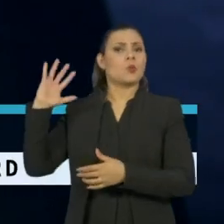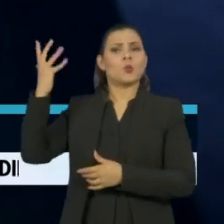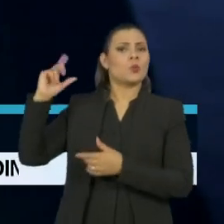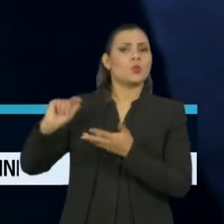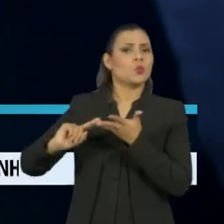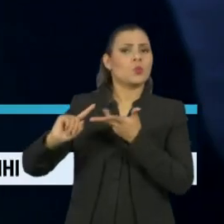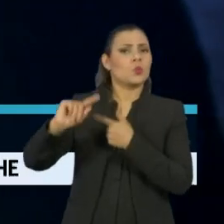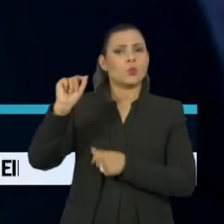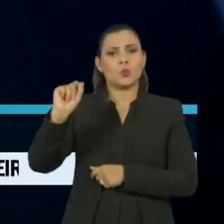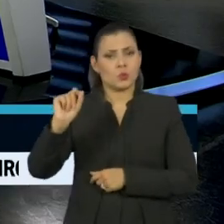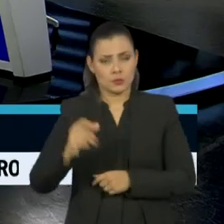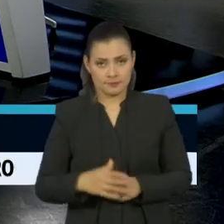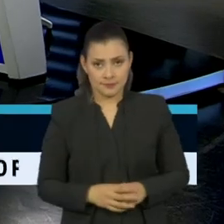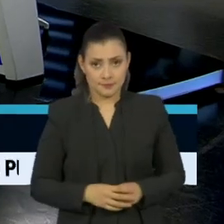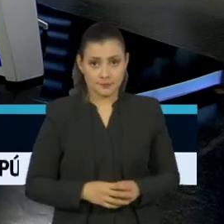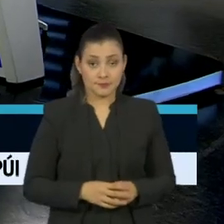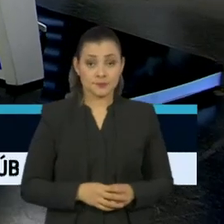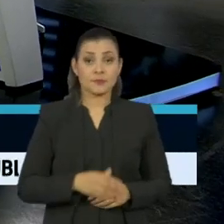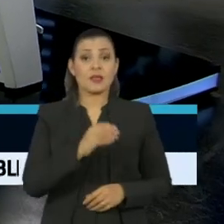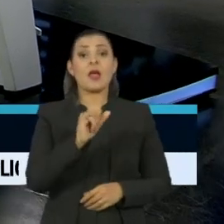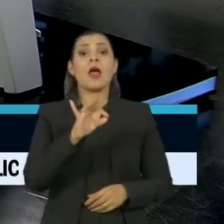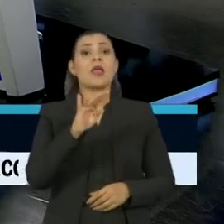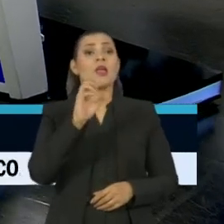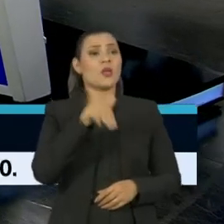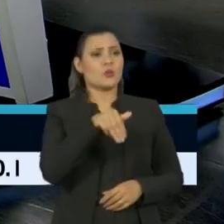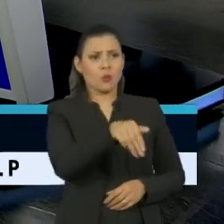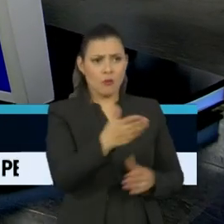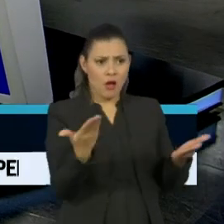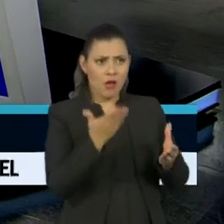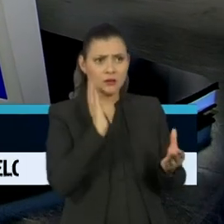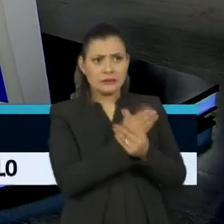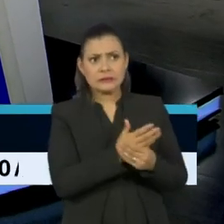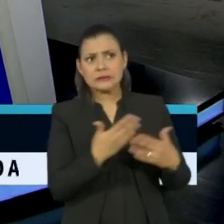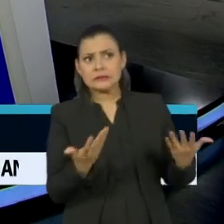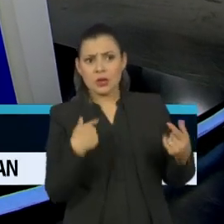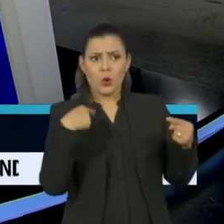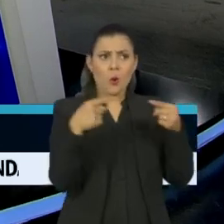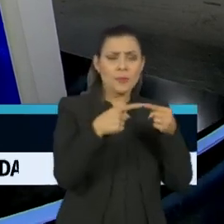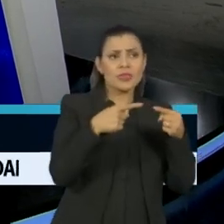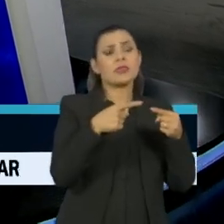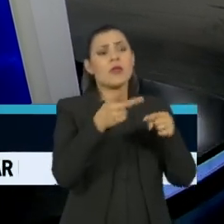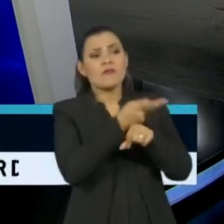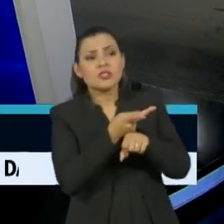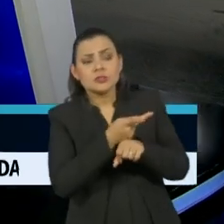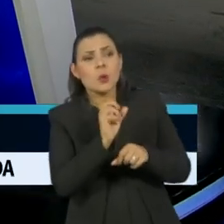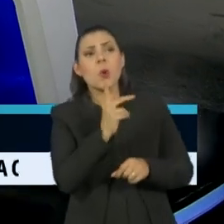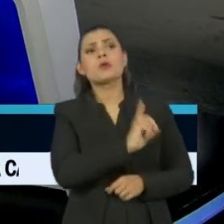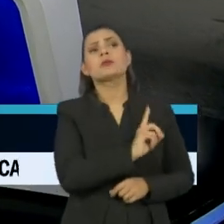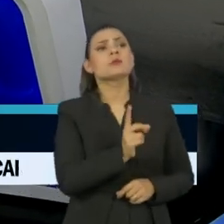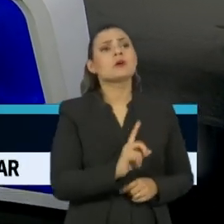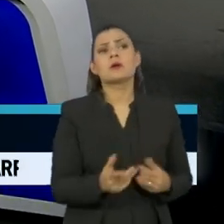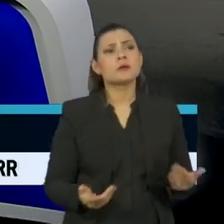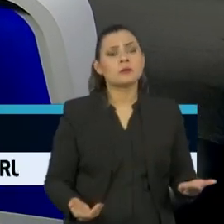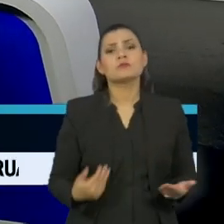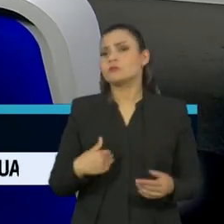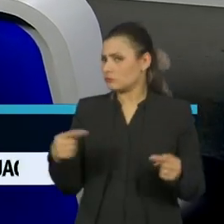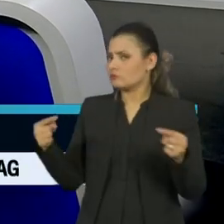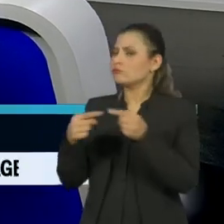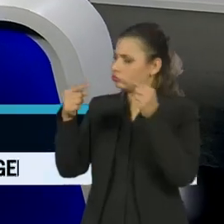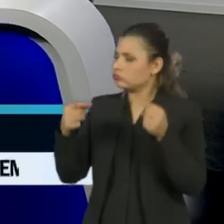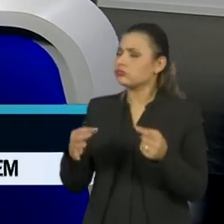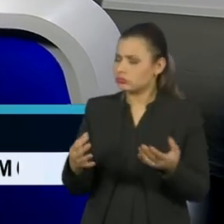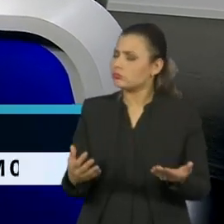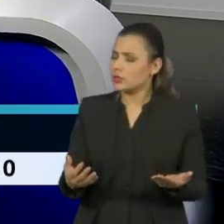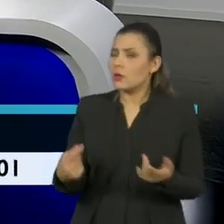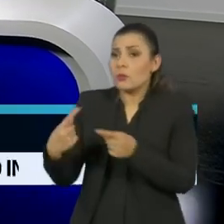é bom ailton essa ação ela se sustenta ou é descabida na sua opinião é cabível né